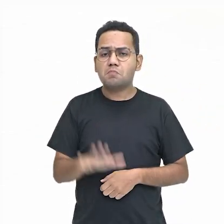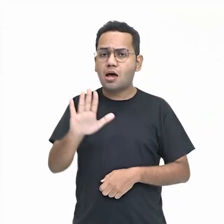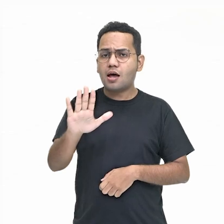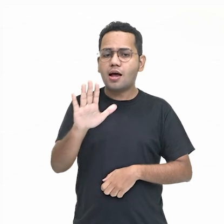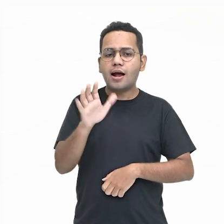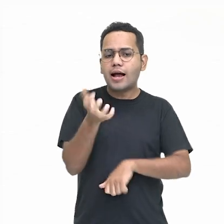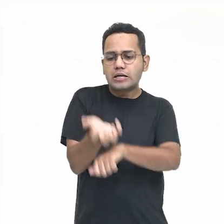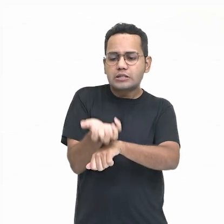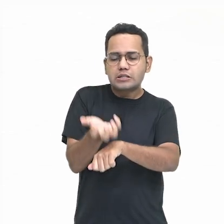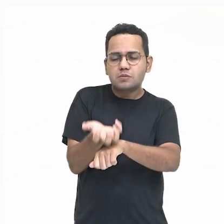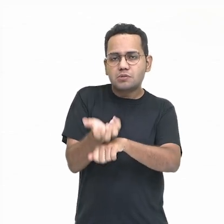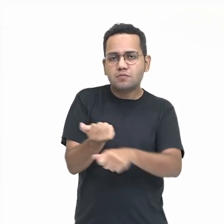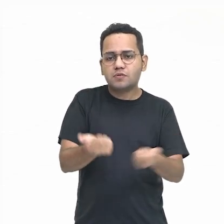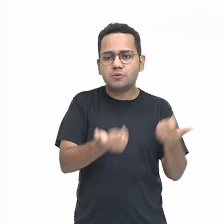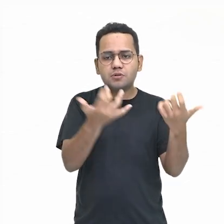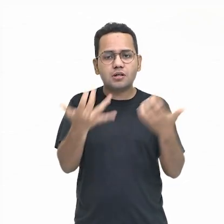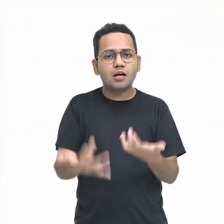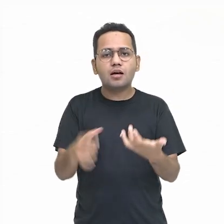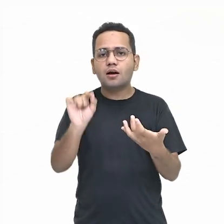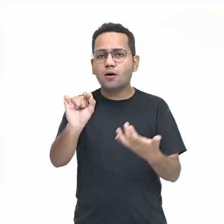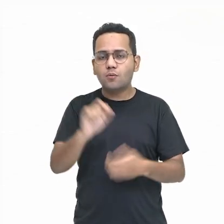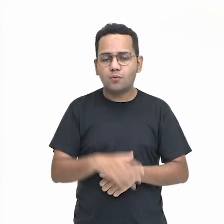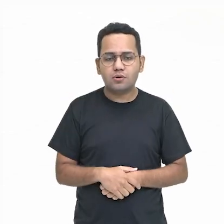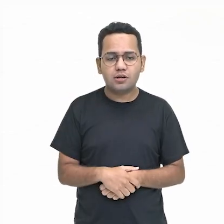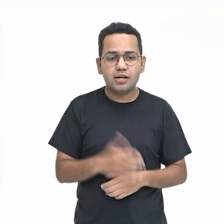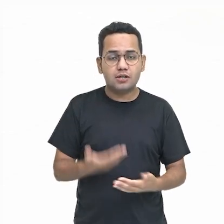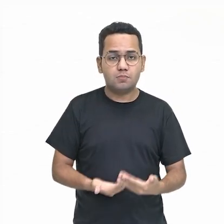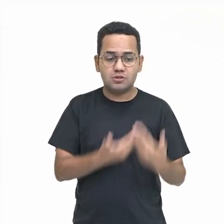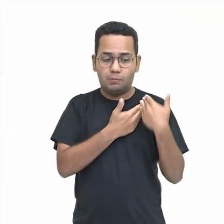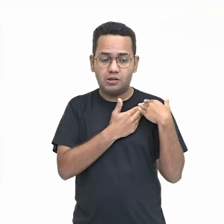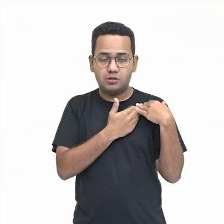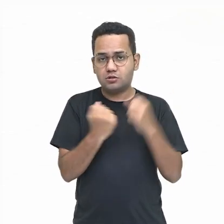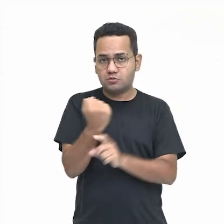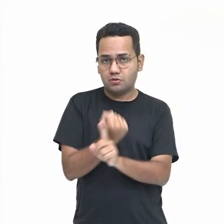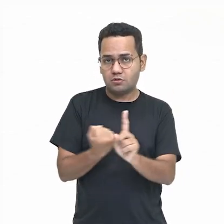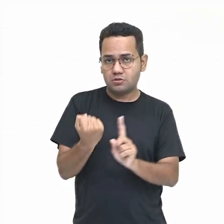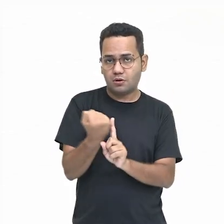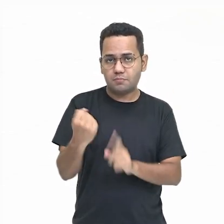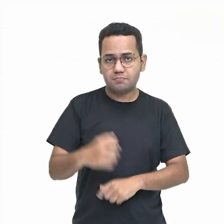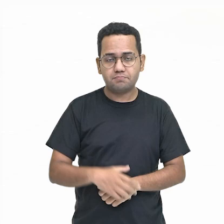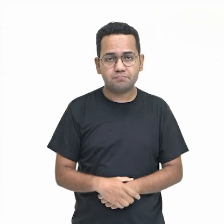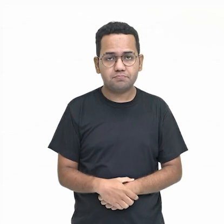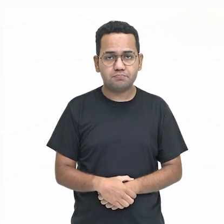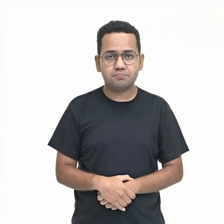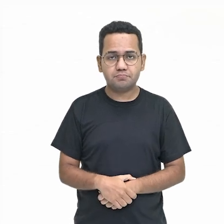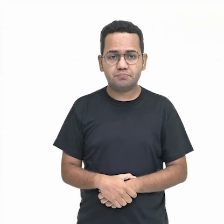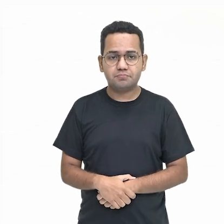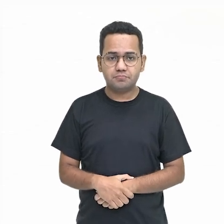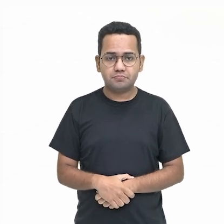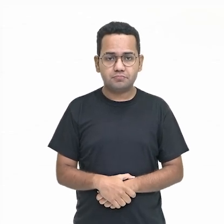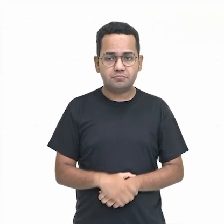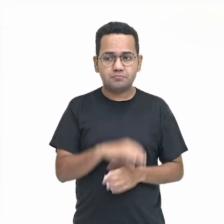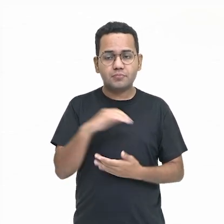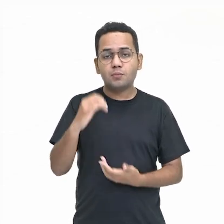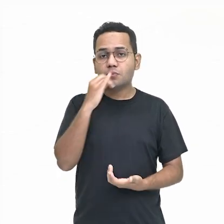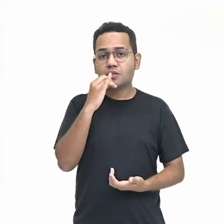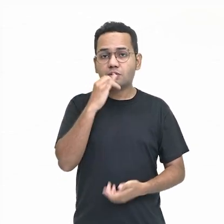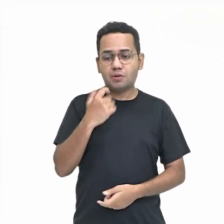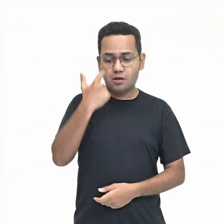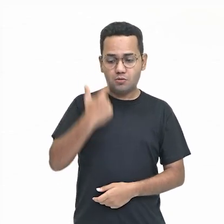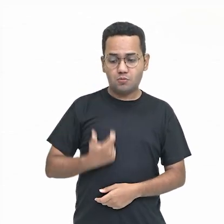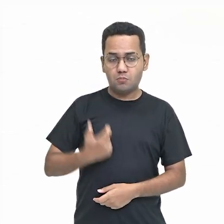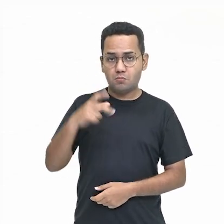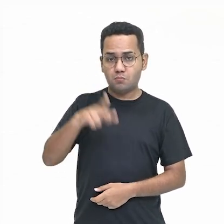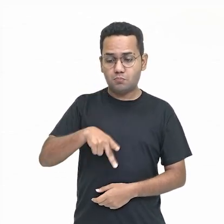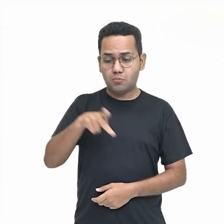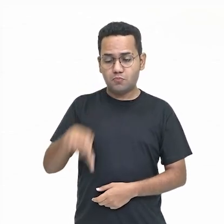de papéis sociais. Então, a gente desempenha papéis na sociedade. Por exemplo, aqui, enquanto eu estou aqui dando aula, eu estou